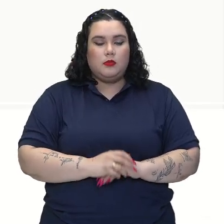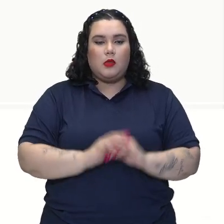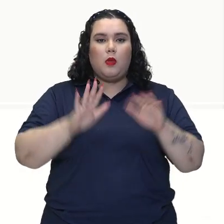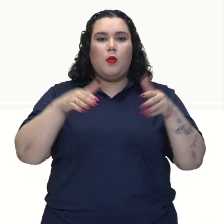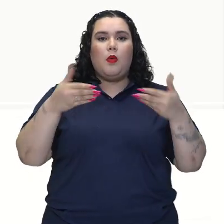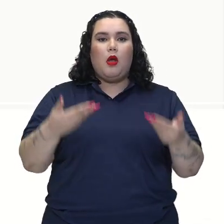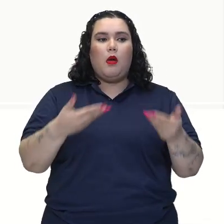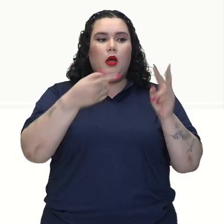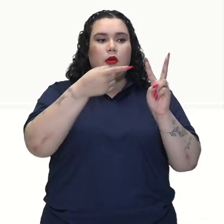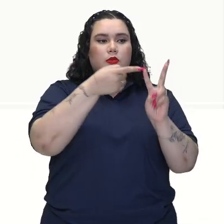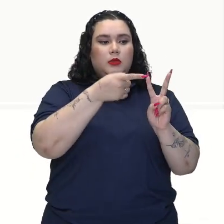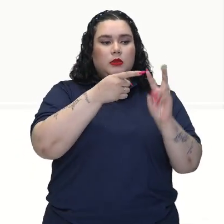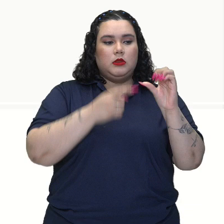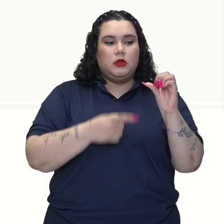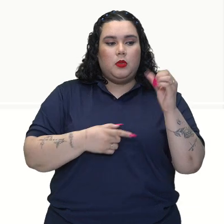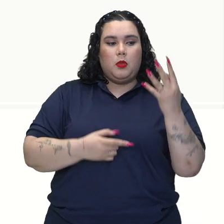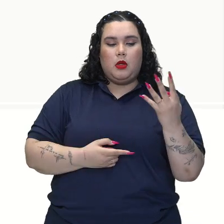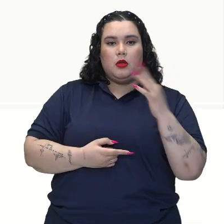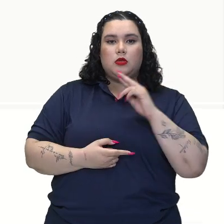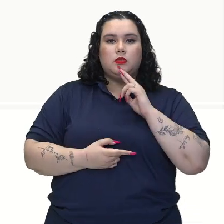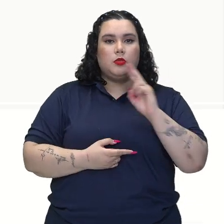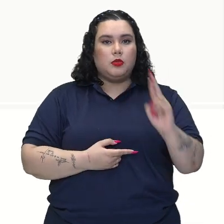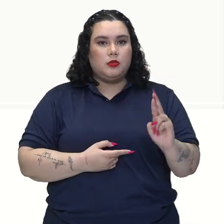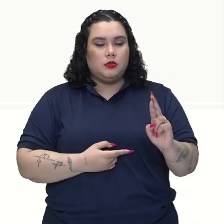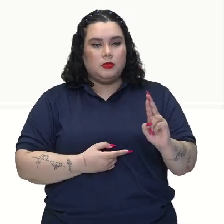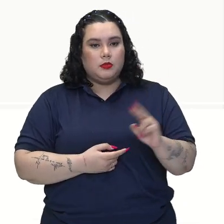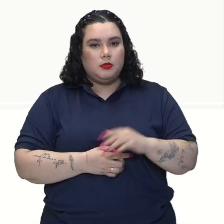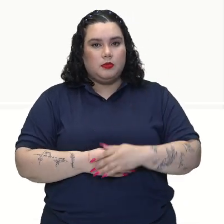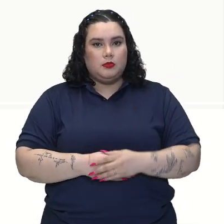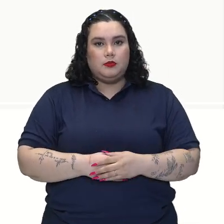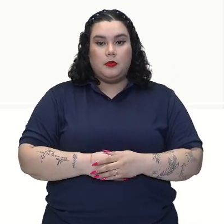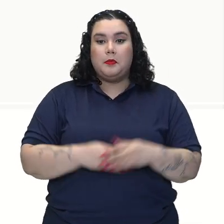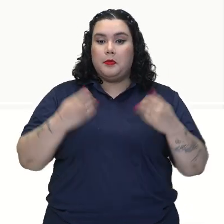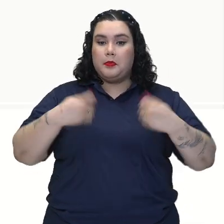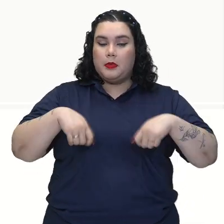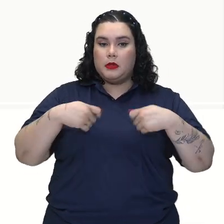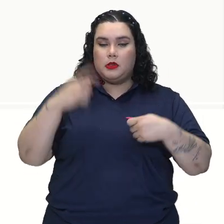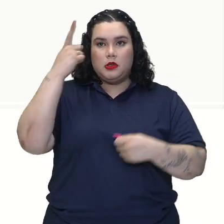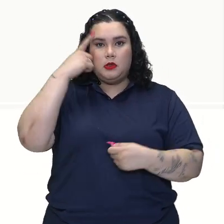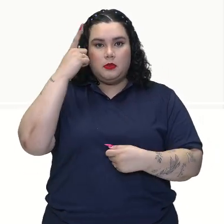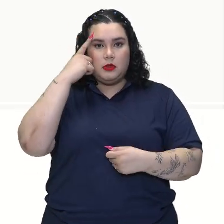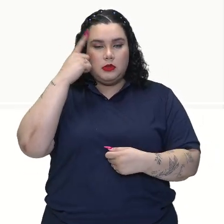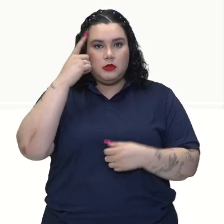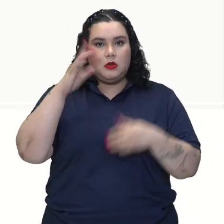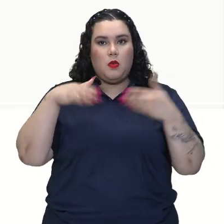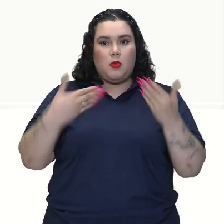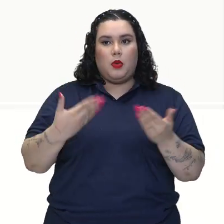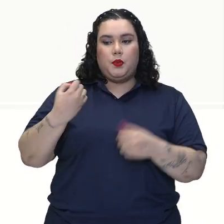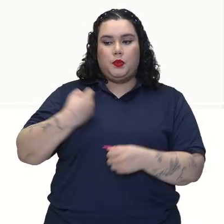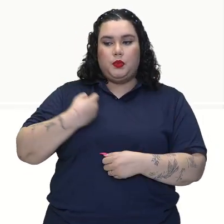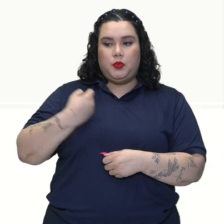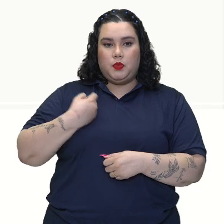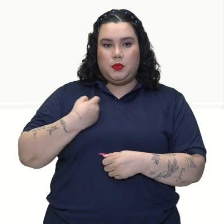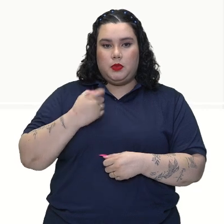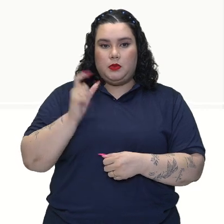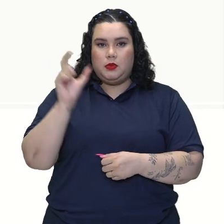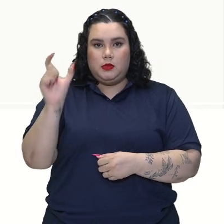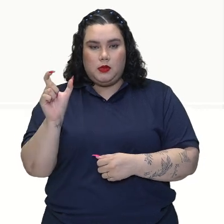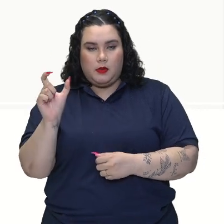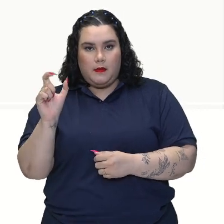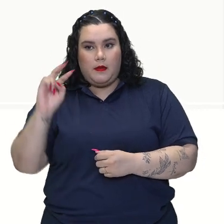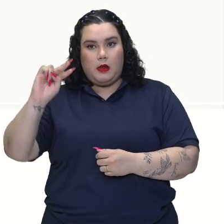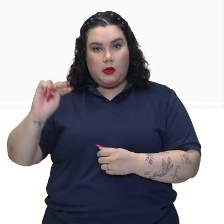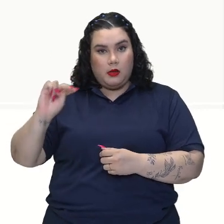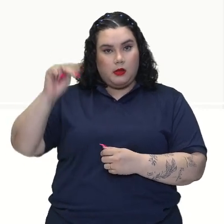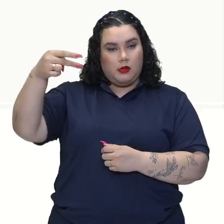raiz quadrada de 64? Novamente, eu preciso pensar qual é o número que, elevado ao